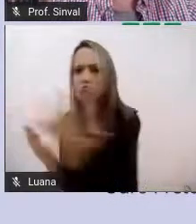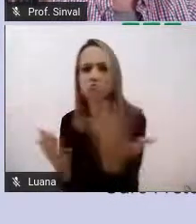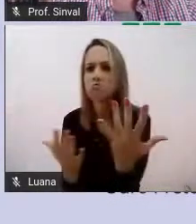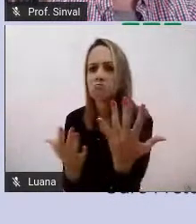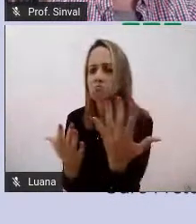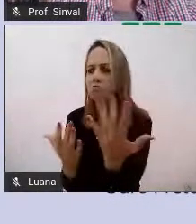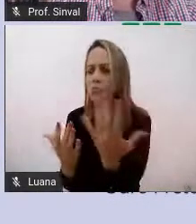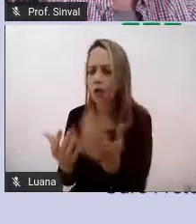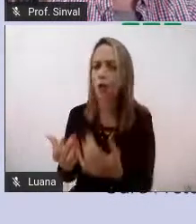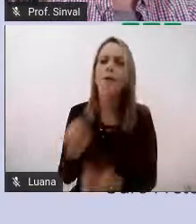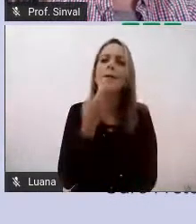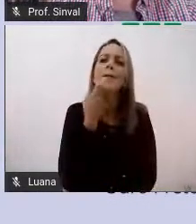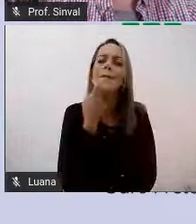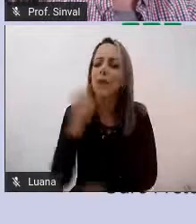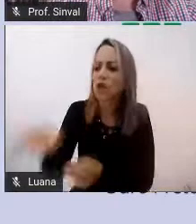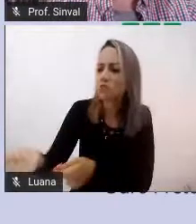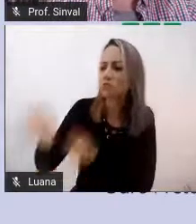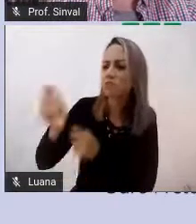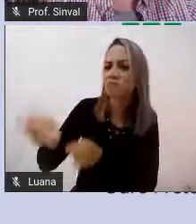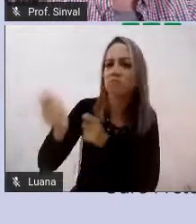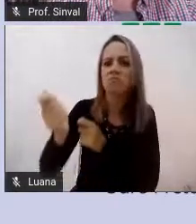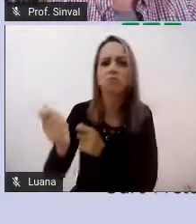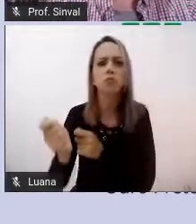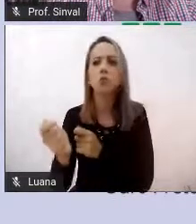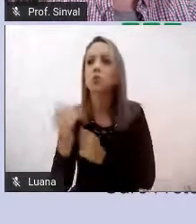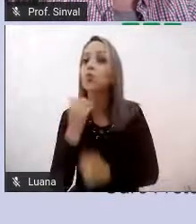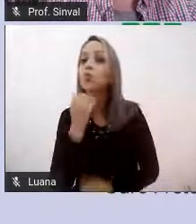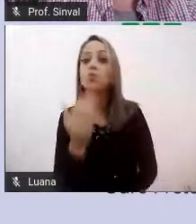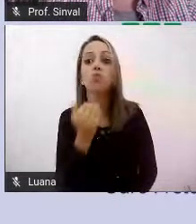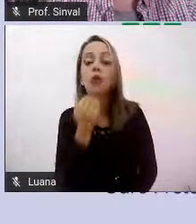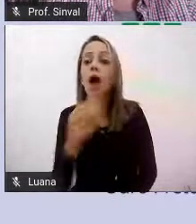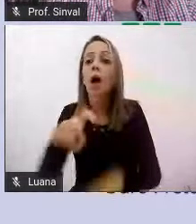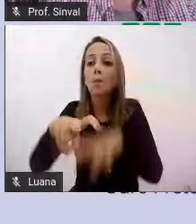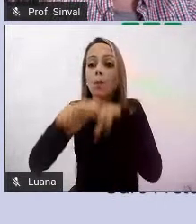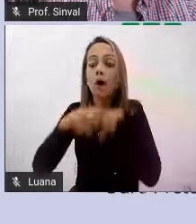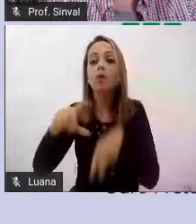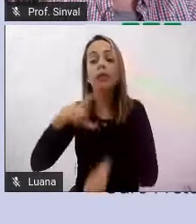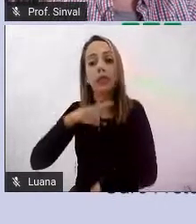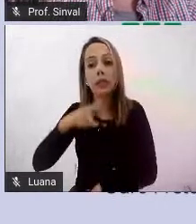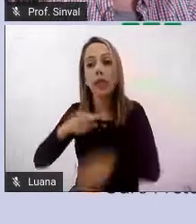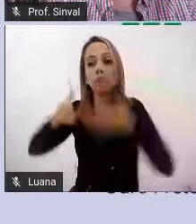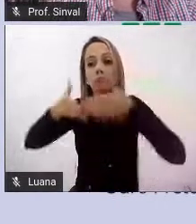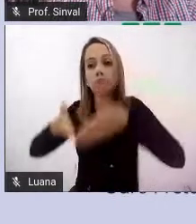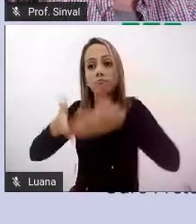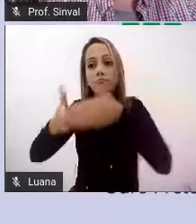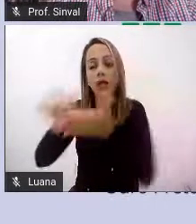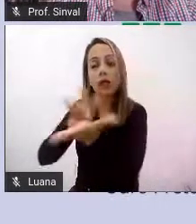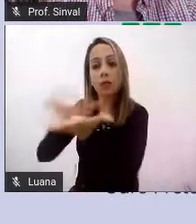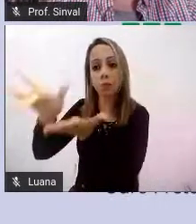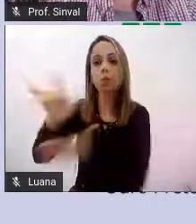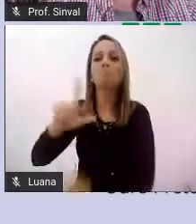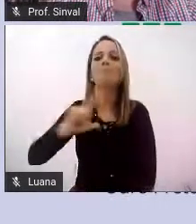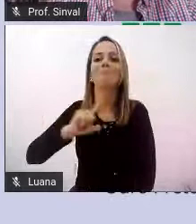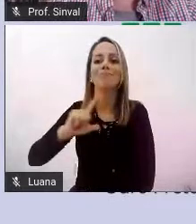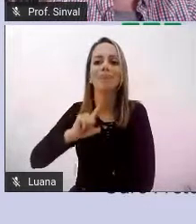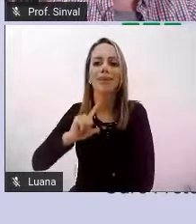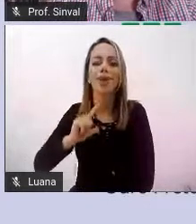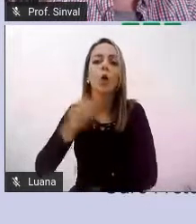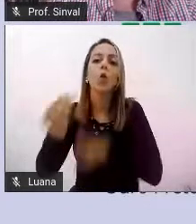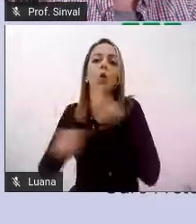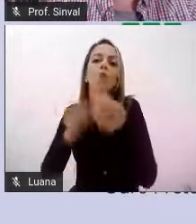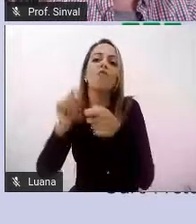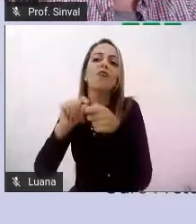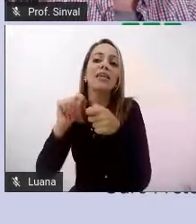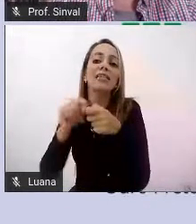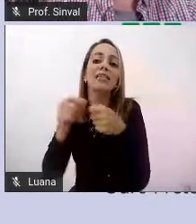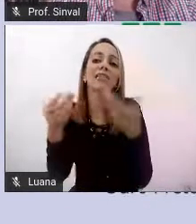costas, porque tem os navios inimigos esperando, os holandeses tinham um outro problema para enfrentar, que é não saber o que podia